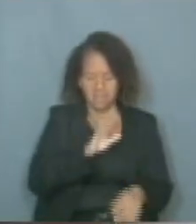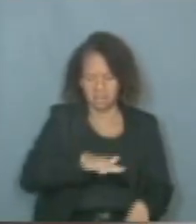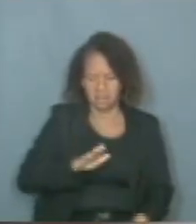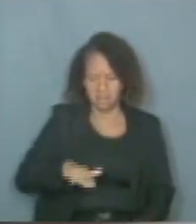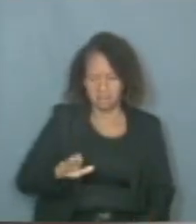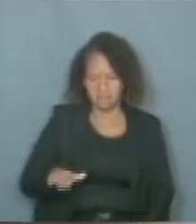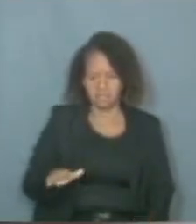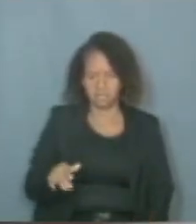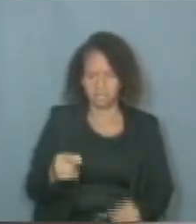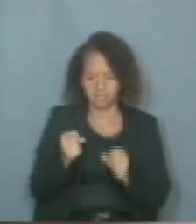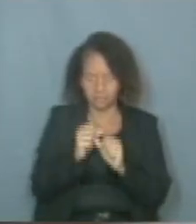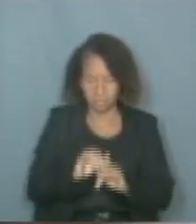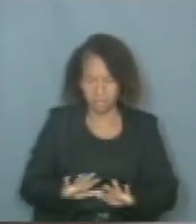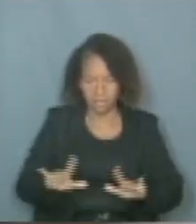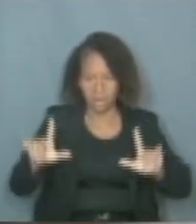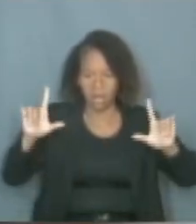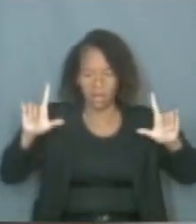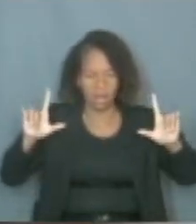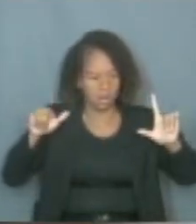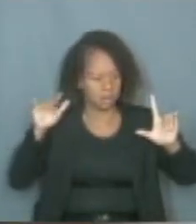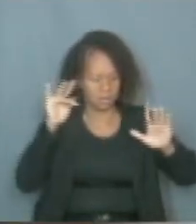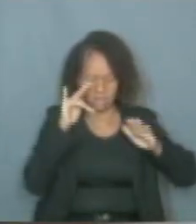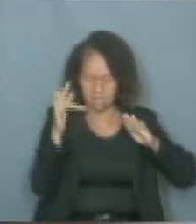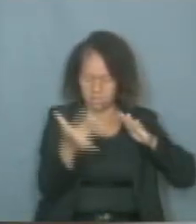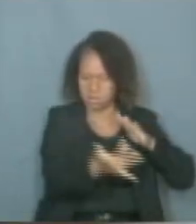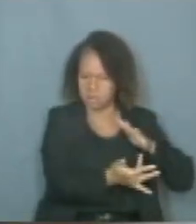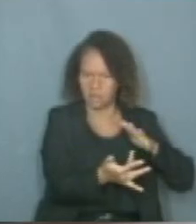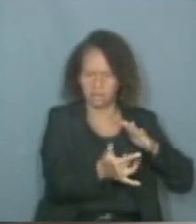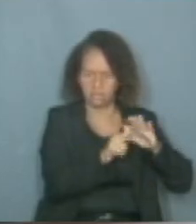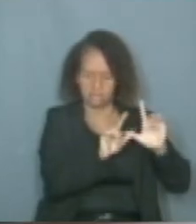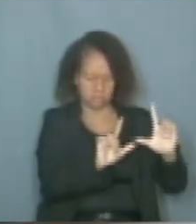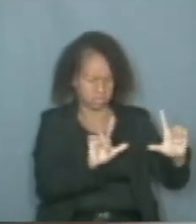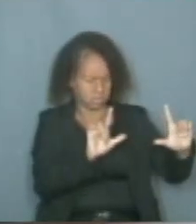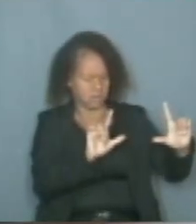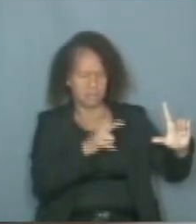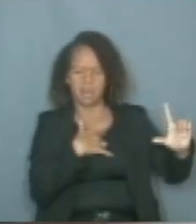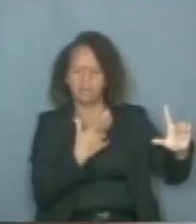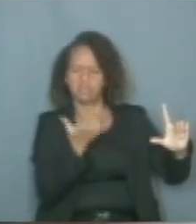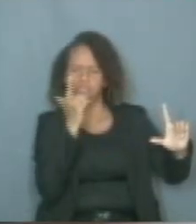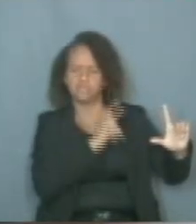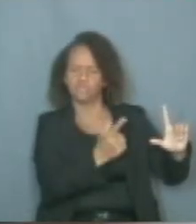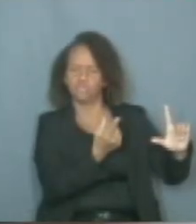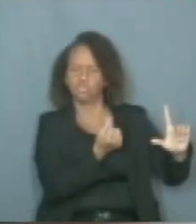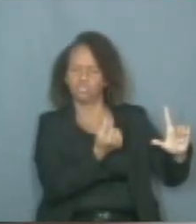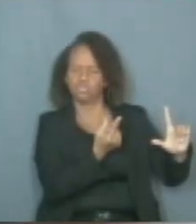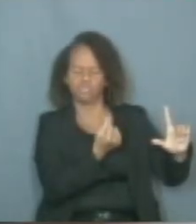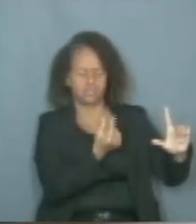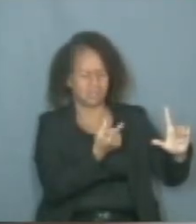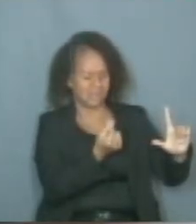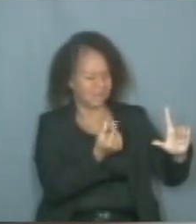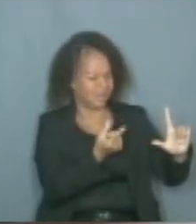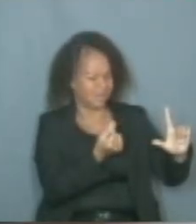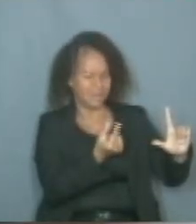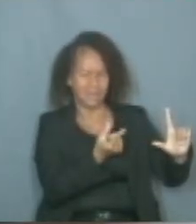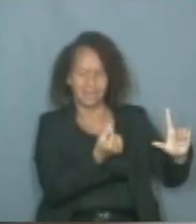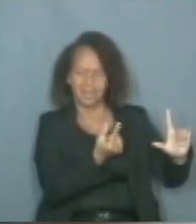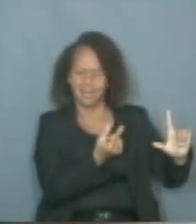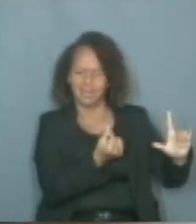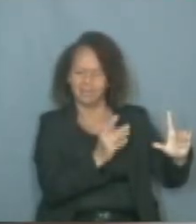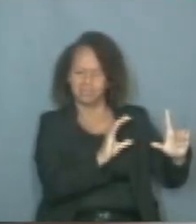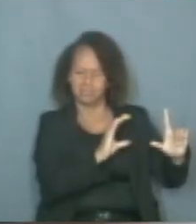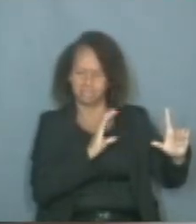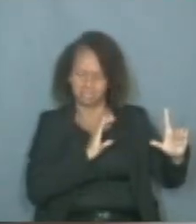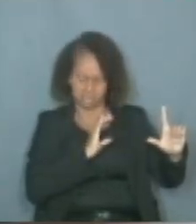crianças se exponham nas redes sociais, monetizadas, para ganhar dinheiro em cima da adultização